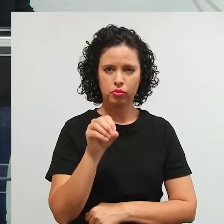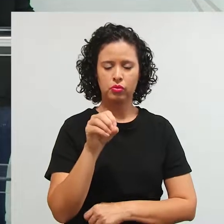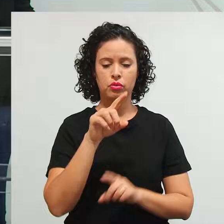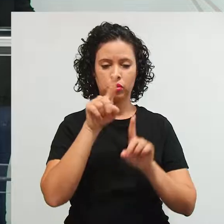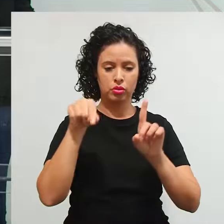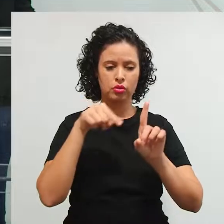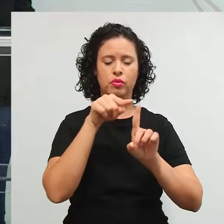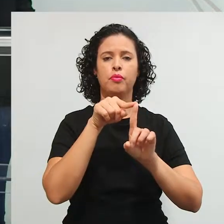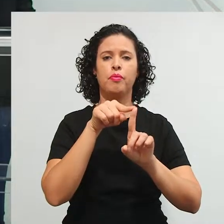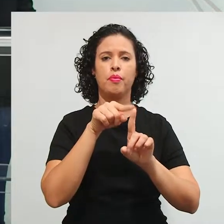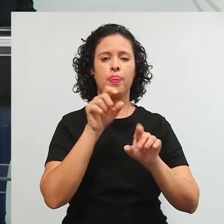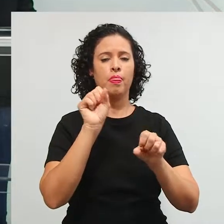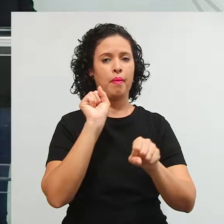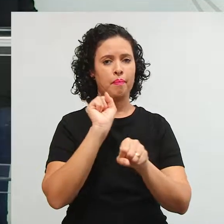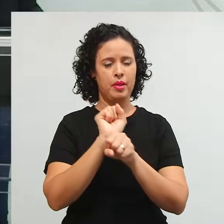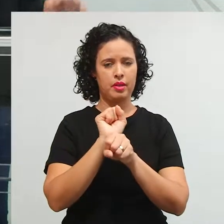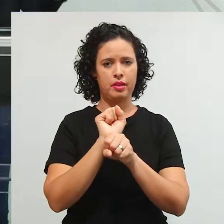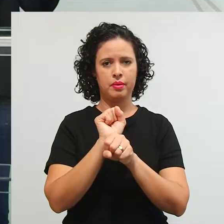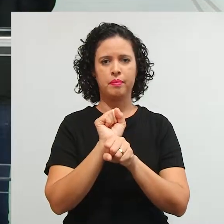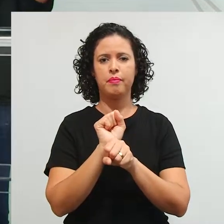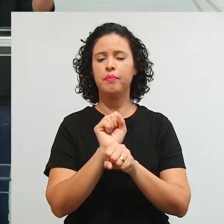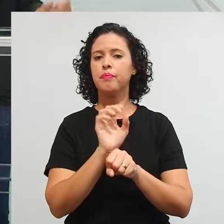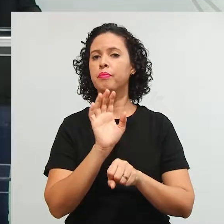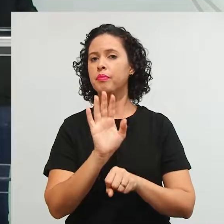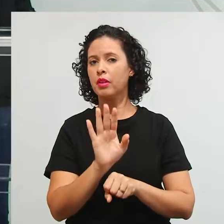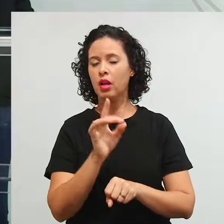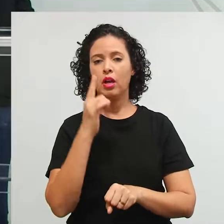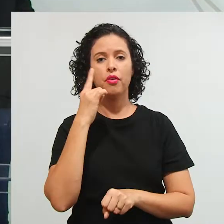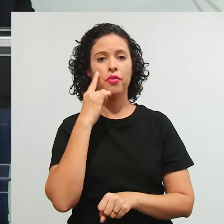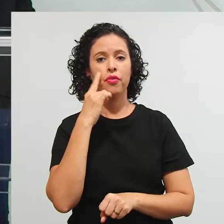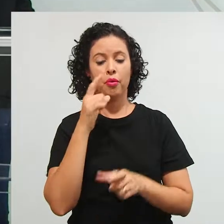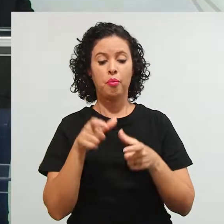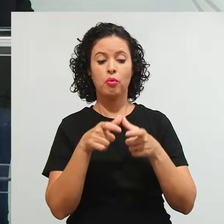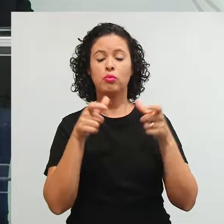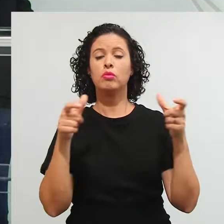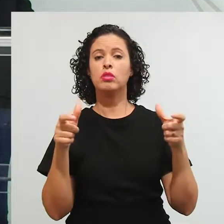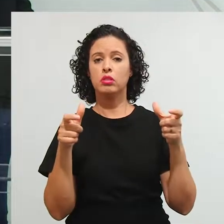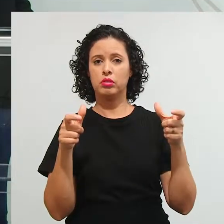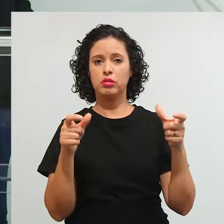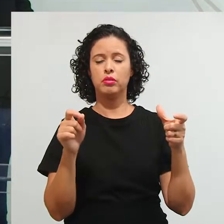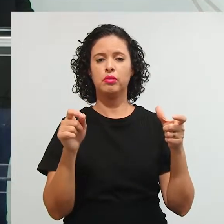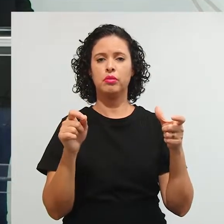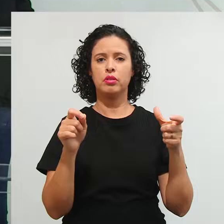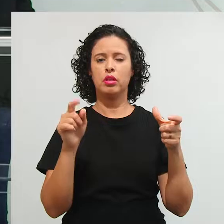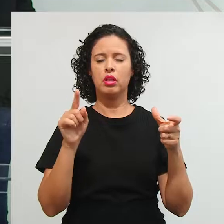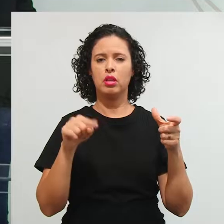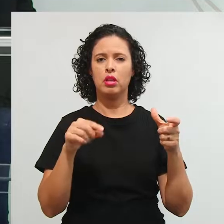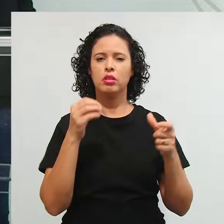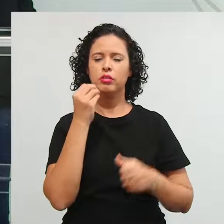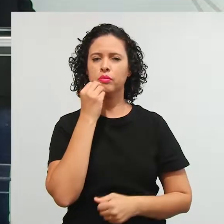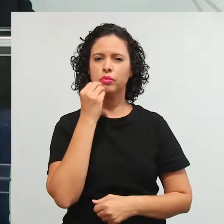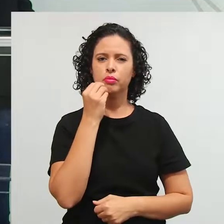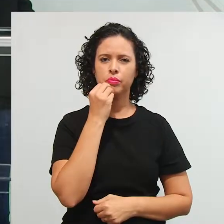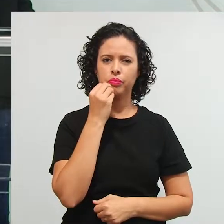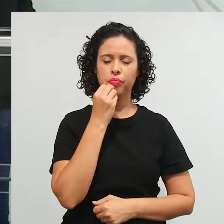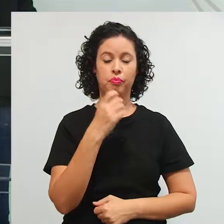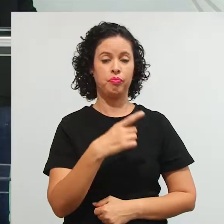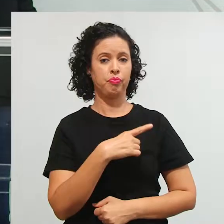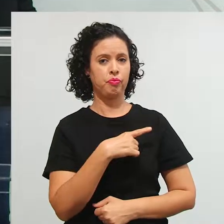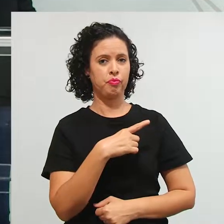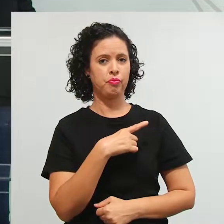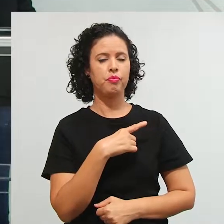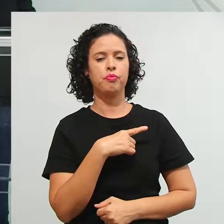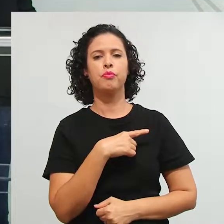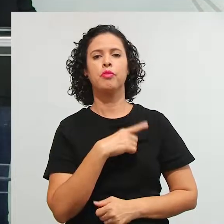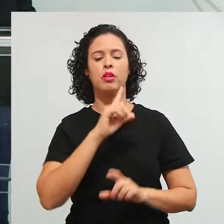e o passivo não circulante. Pega-se o montante lá das disponibilidades que estão